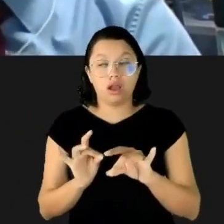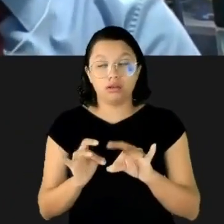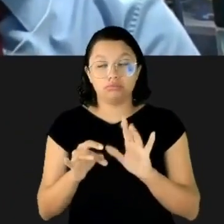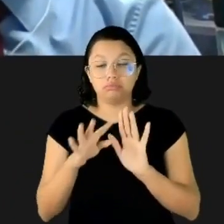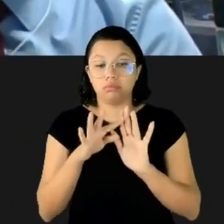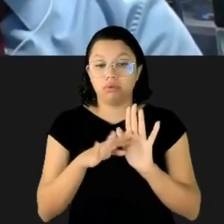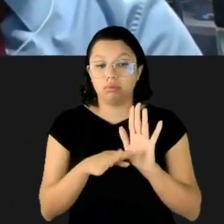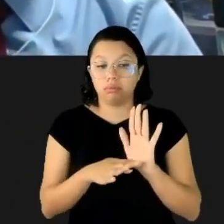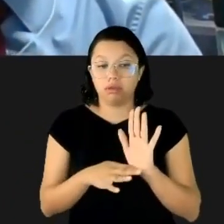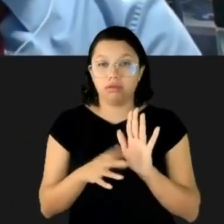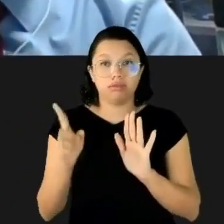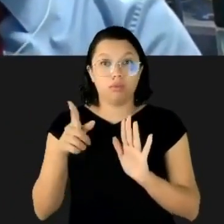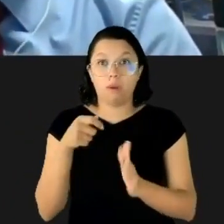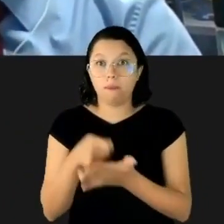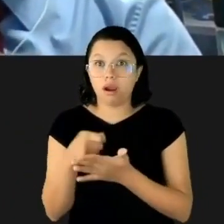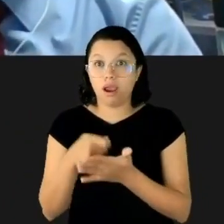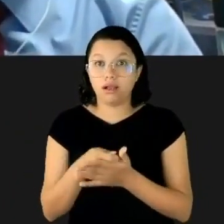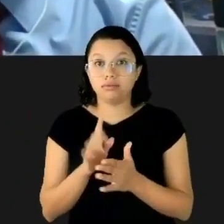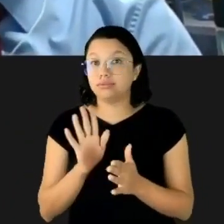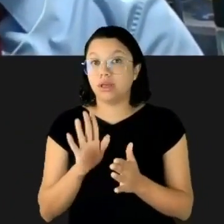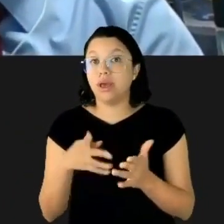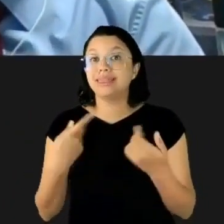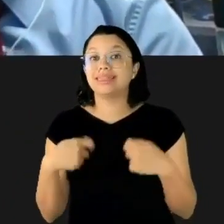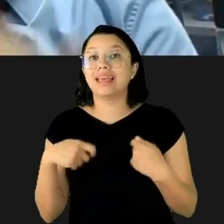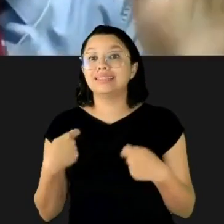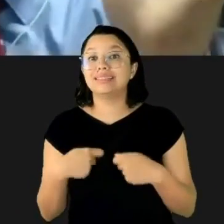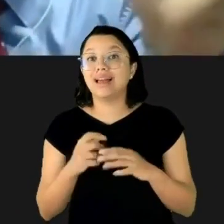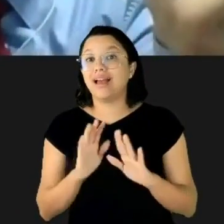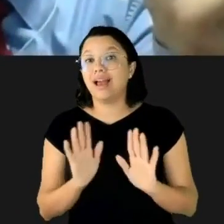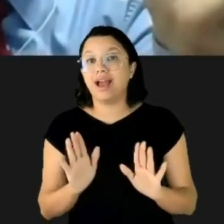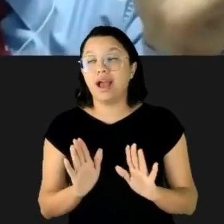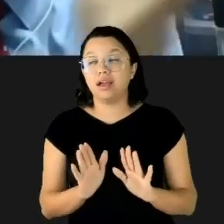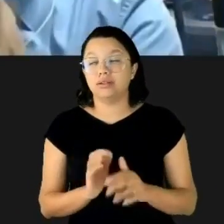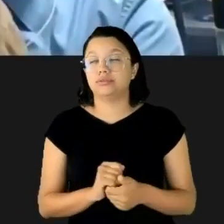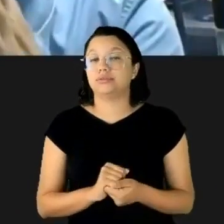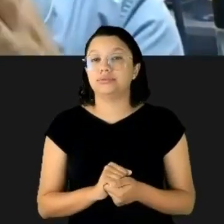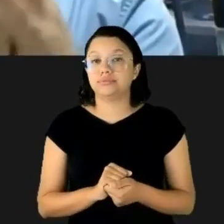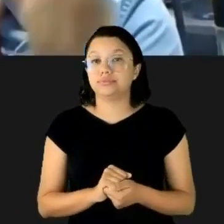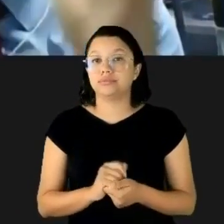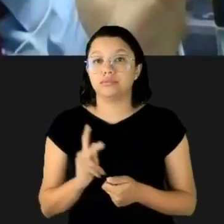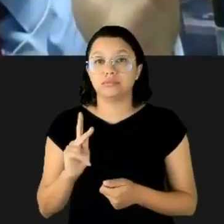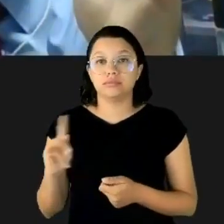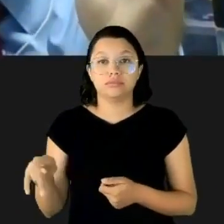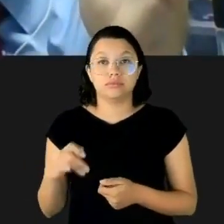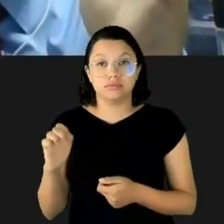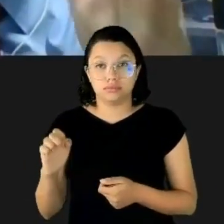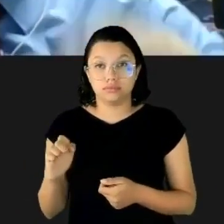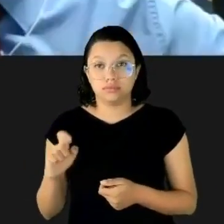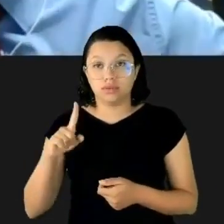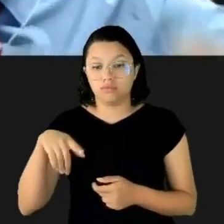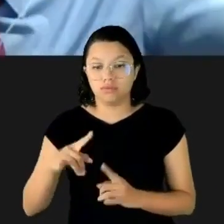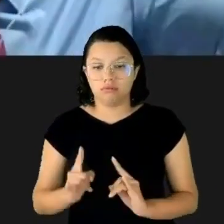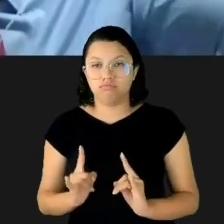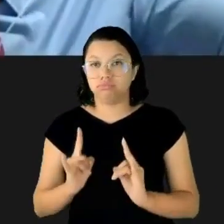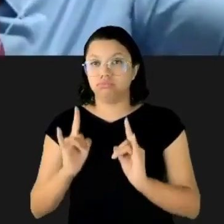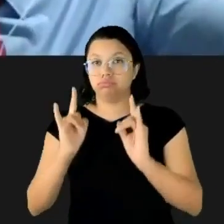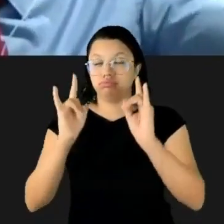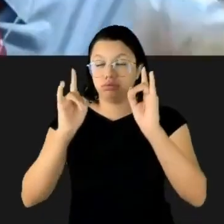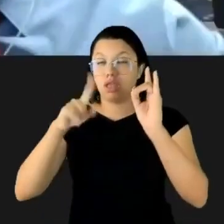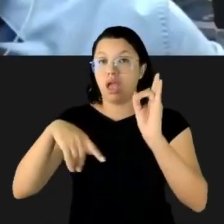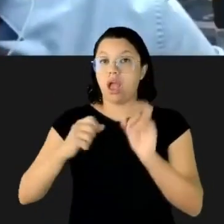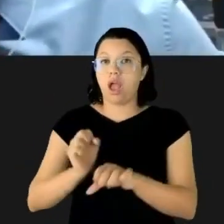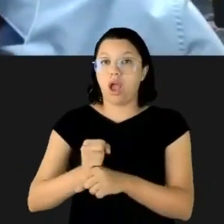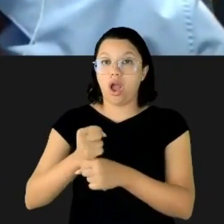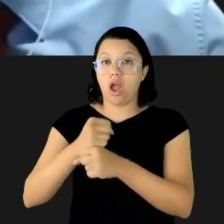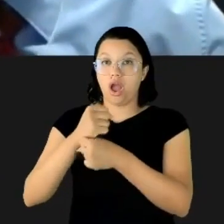aquela não uma obrigação é uma necessidade o PJS fosse um edifício fosse um prédio ele